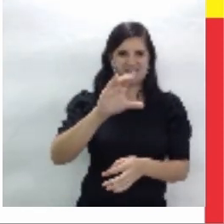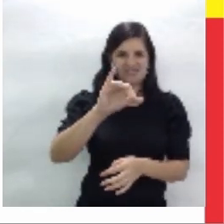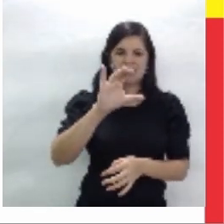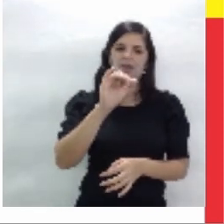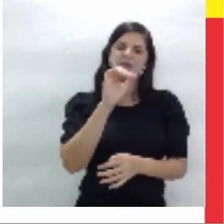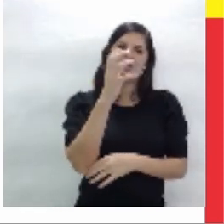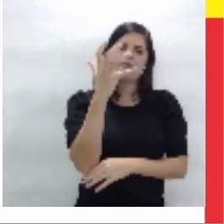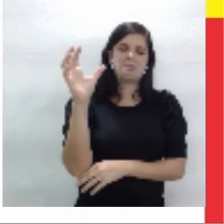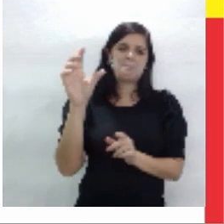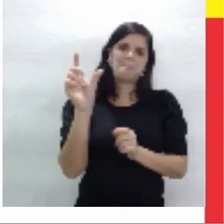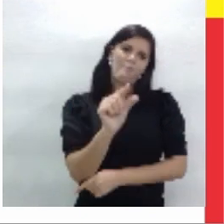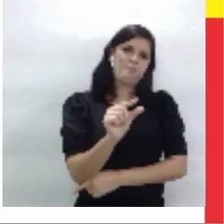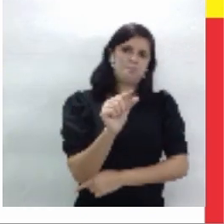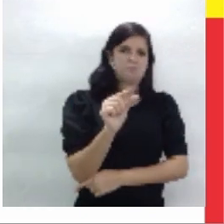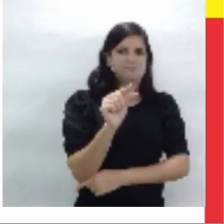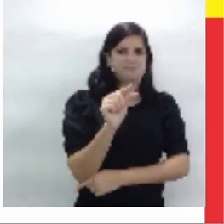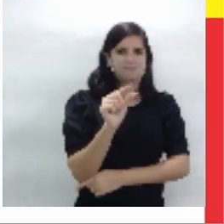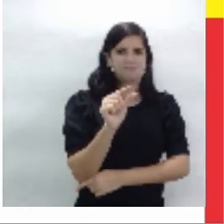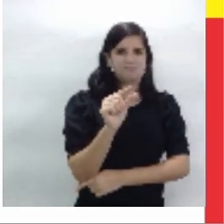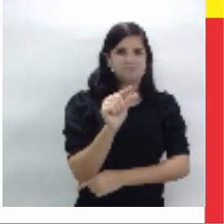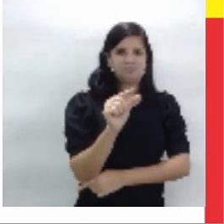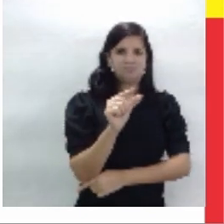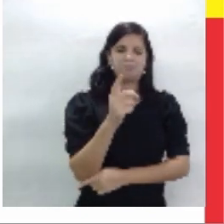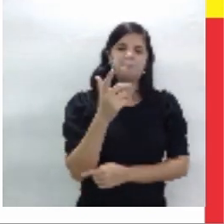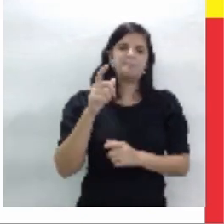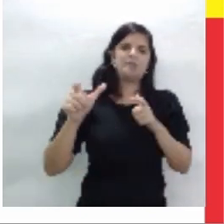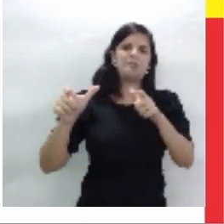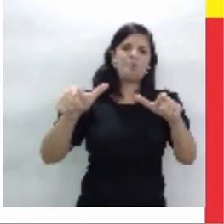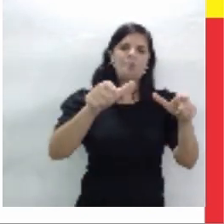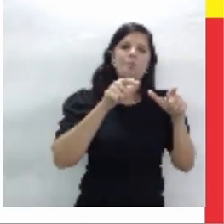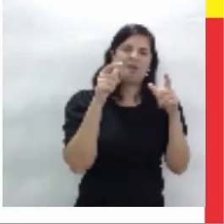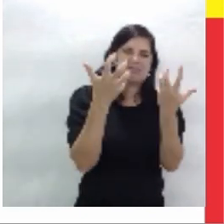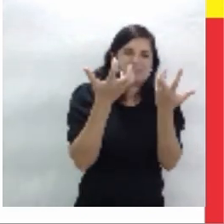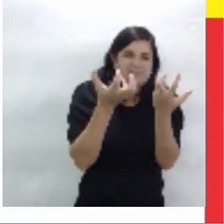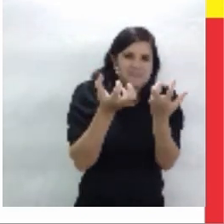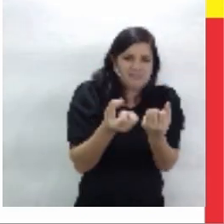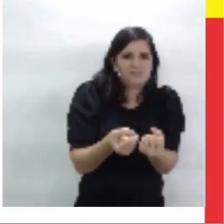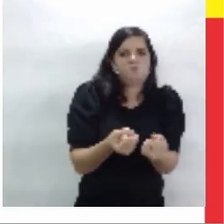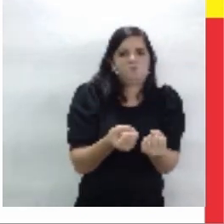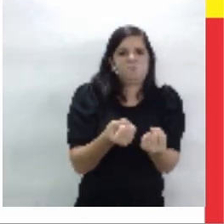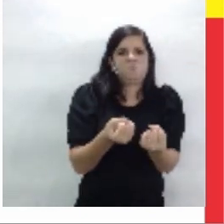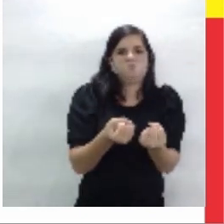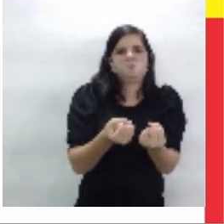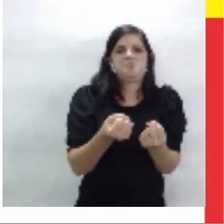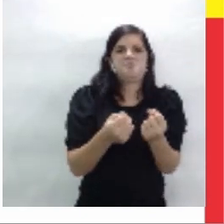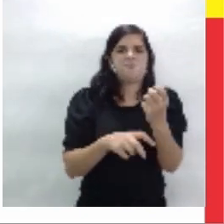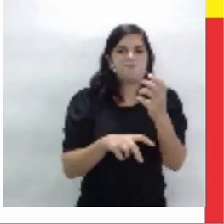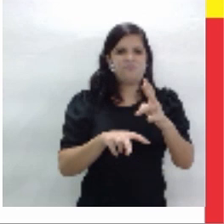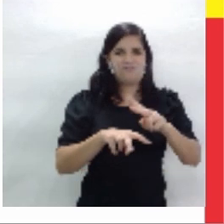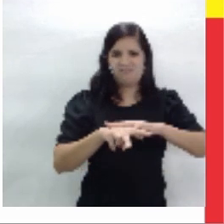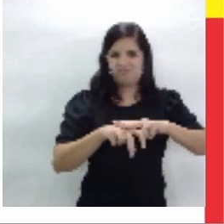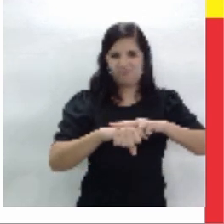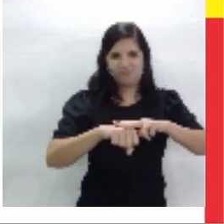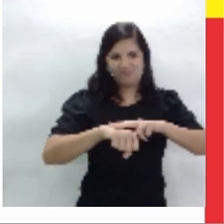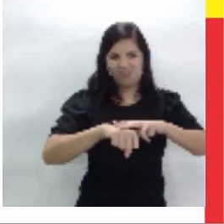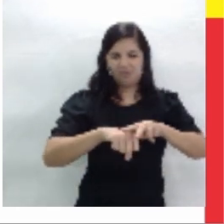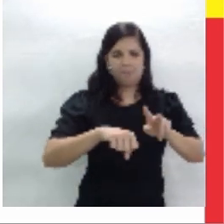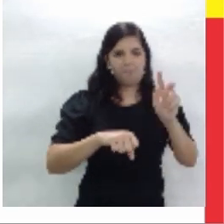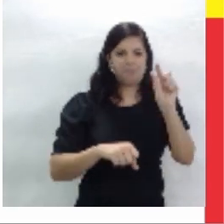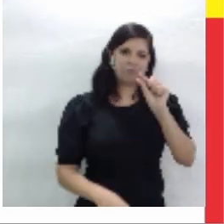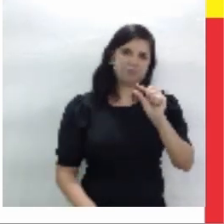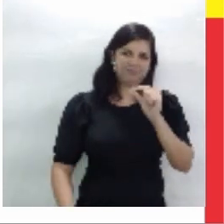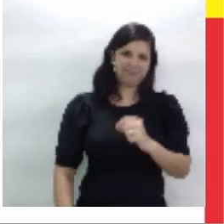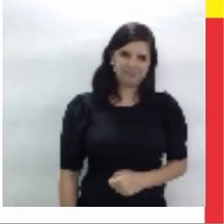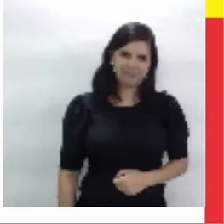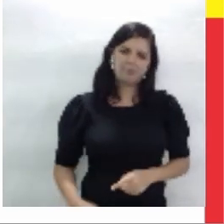vegetação, tá? Em uma área, uma aparência, né? Uma paisagem mais seca, tá? Com menos verde. Mas esse Rio São Francisco é